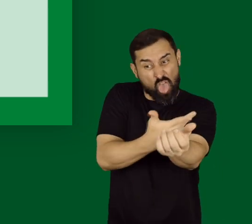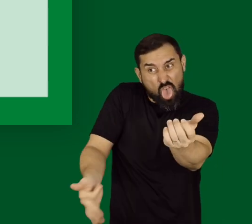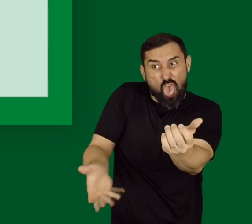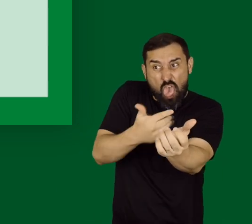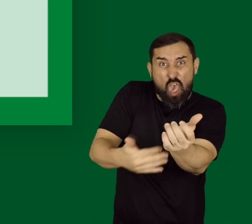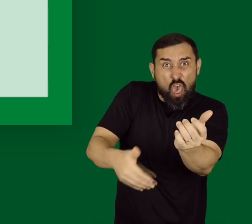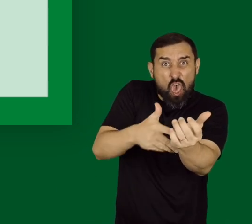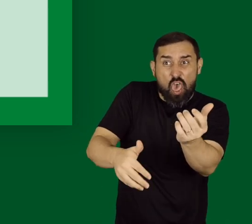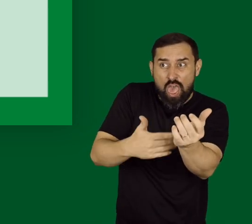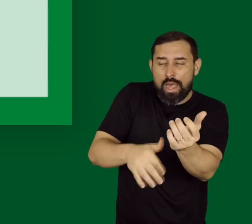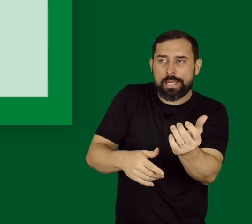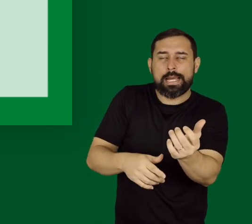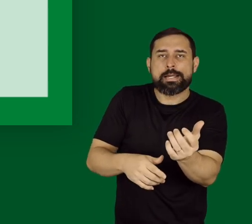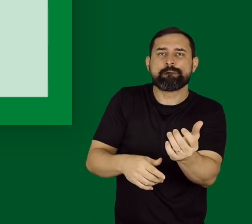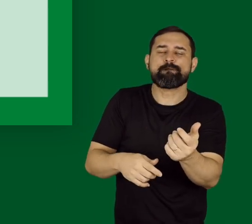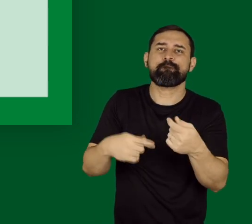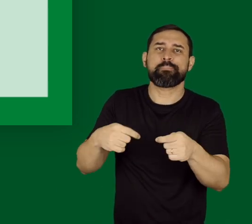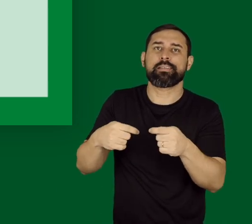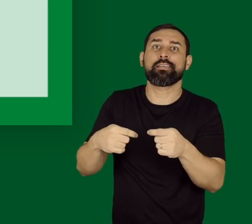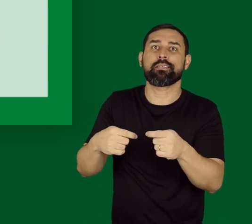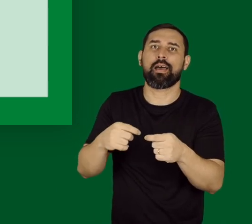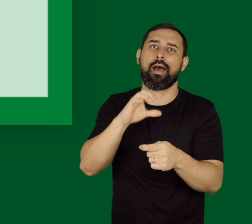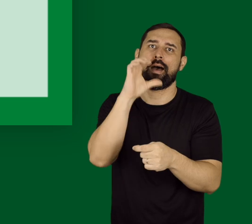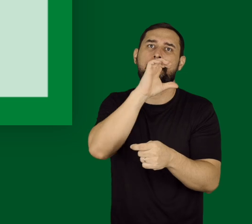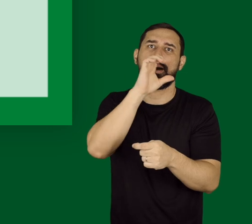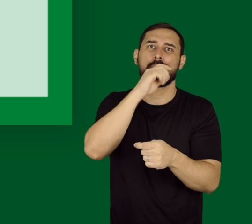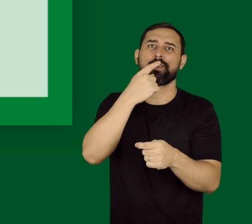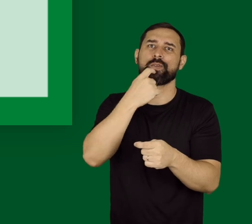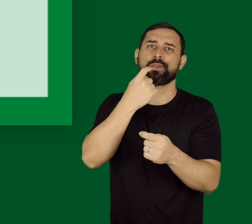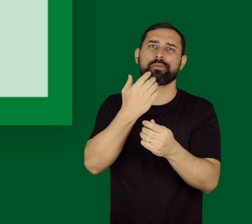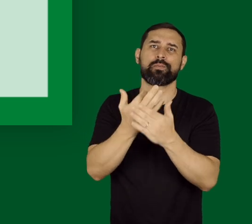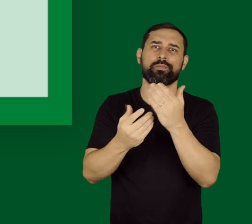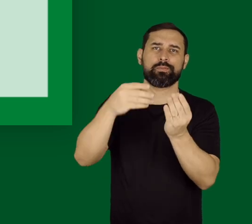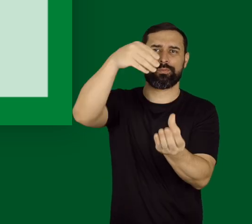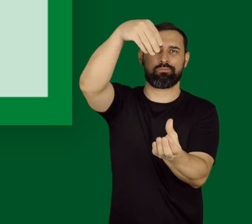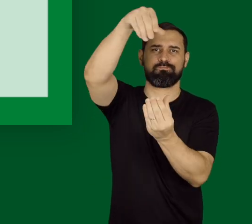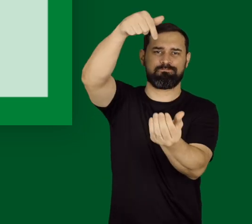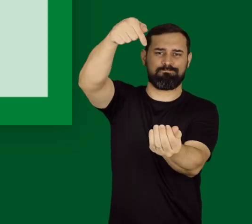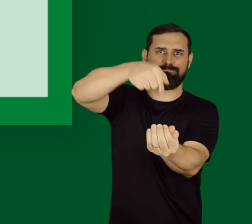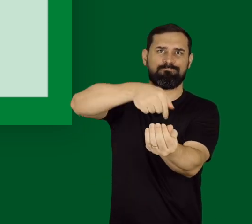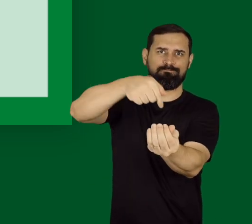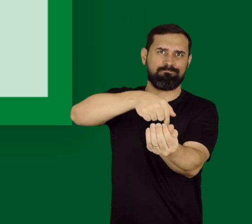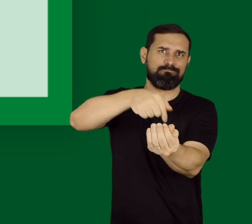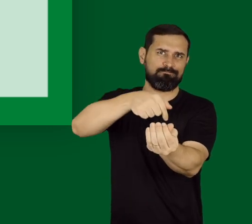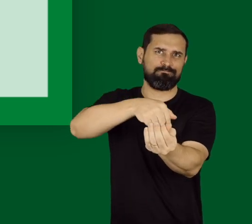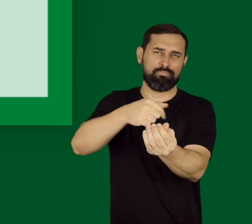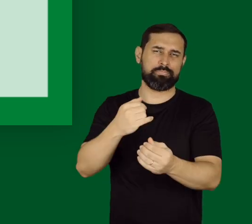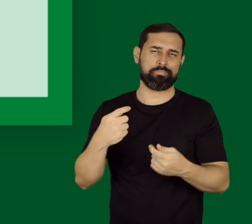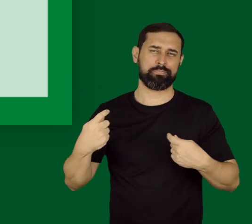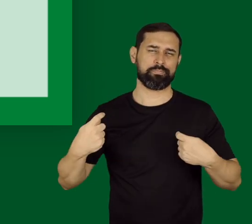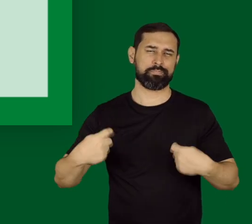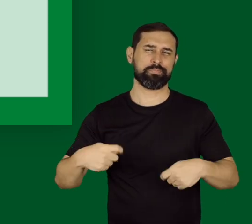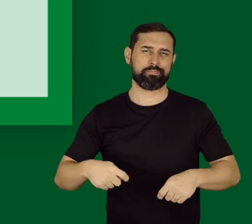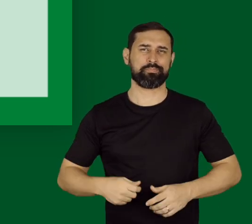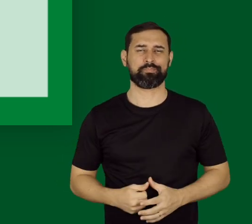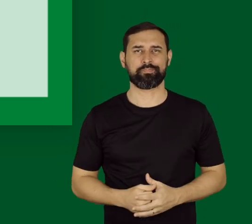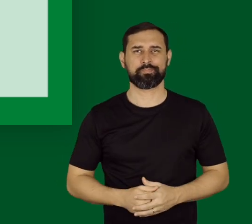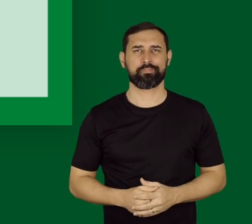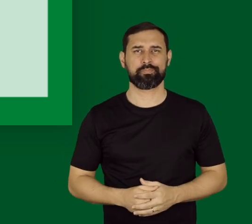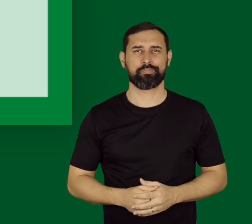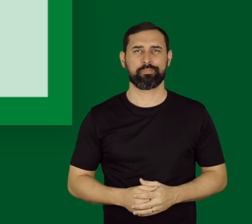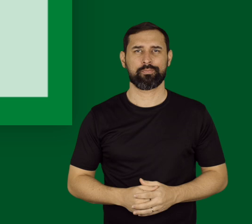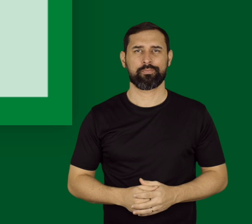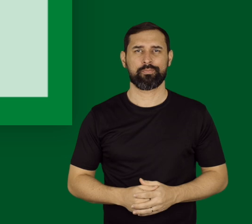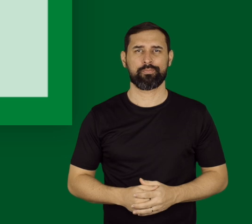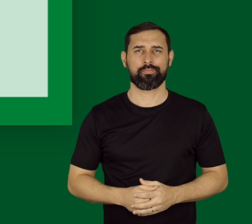vai ter que pensar naquele paciente que teve um sangramento, que perdeu o sangue, esse paciente vai precisar mesmo de sangue, a gente está usando da